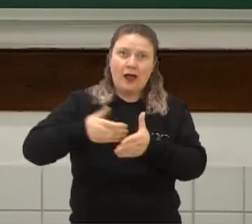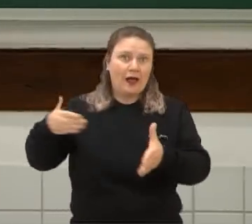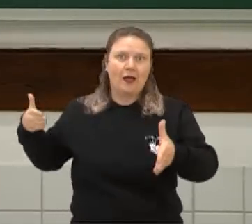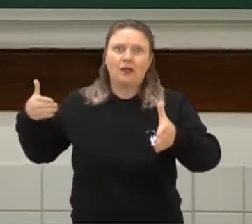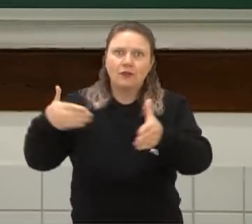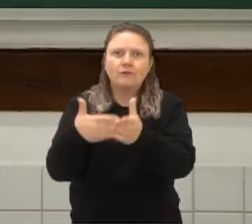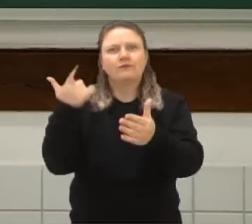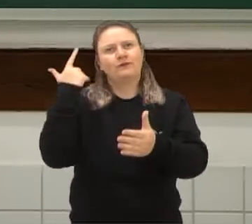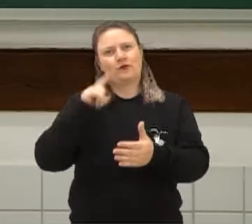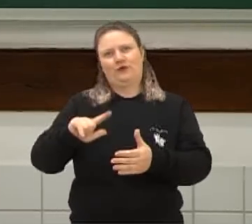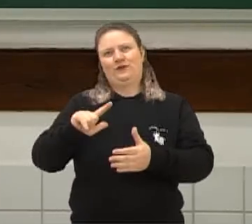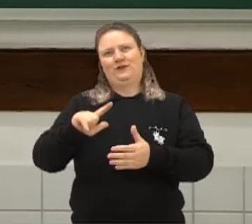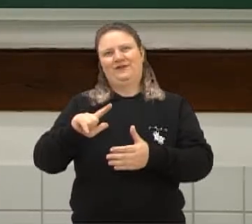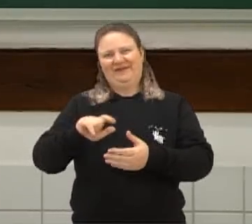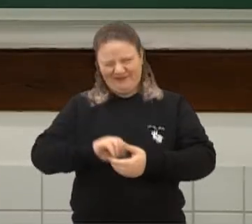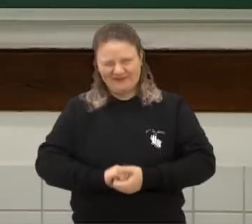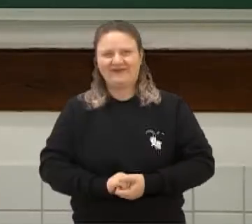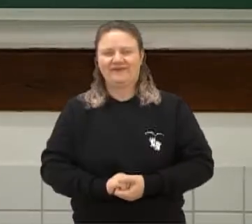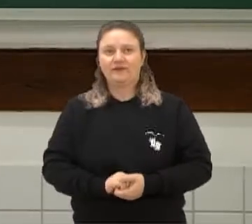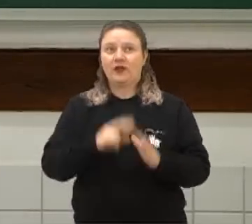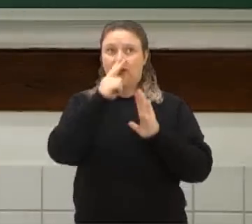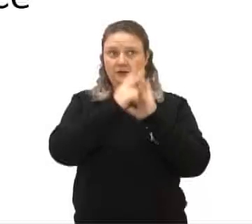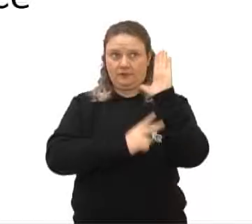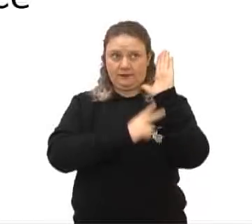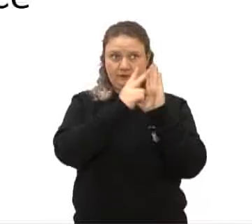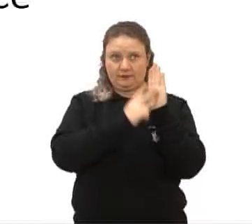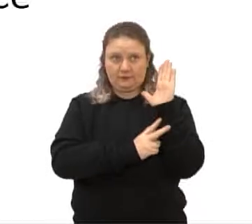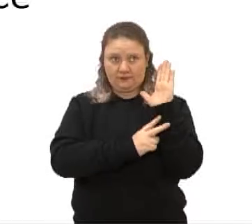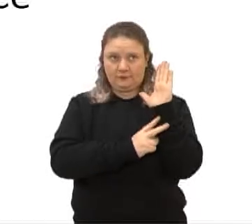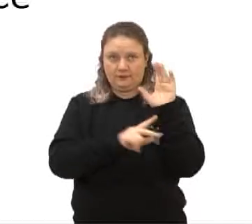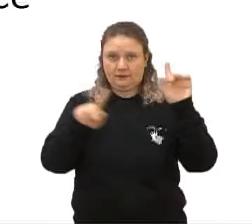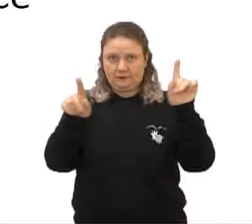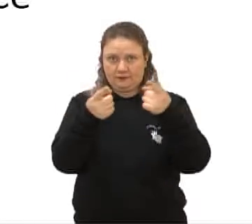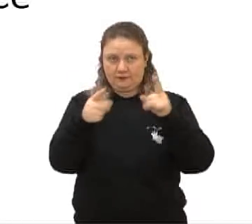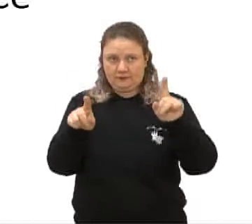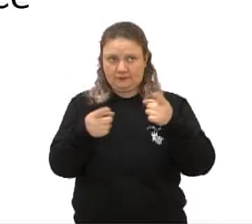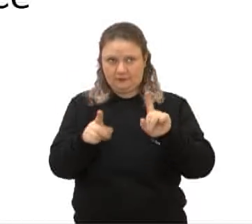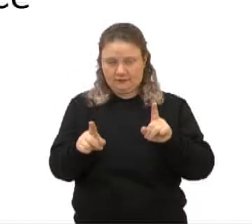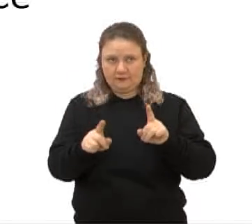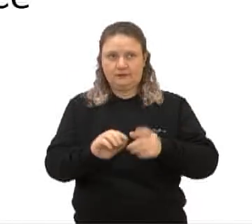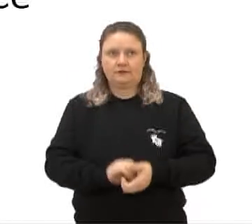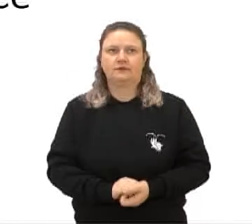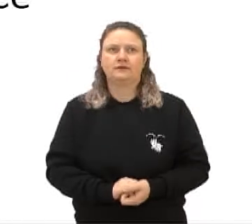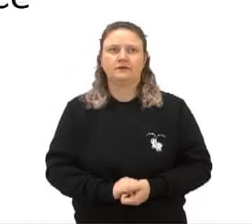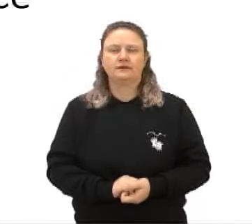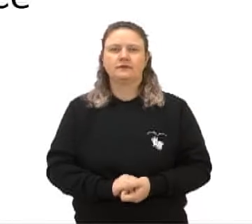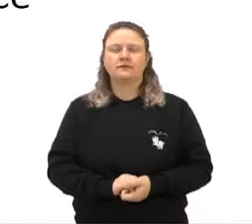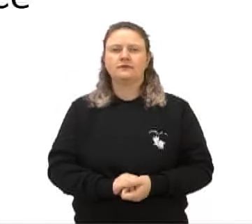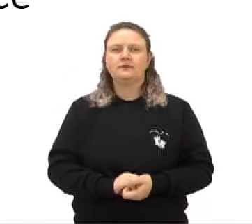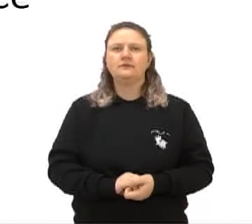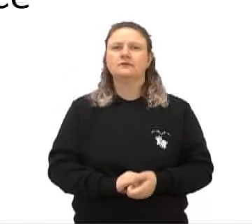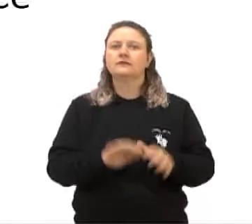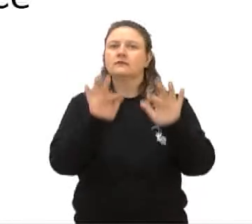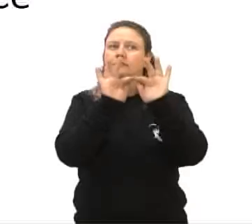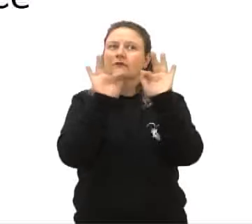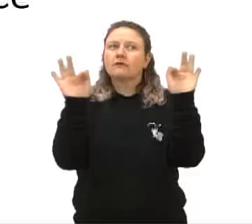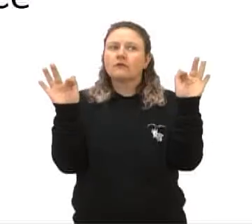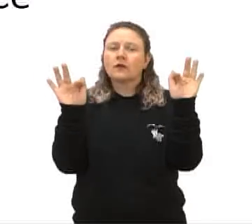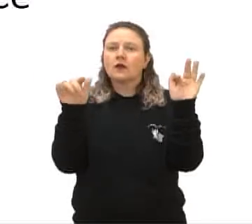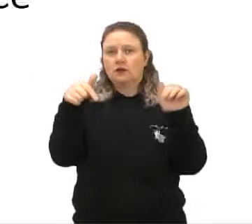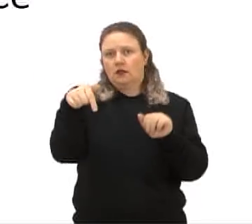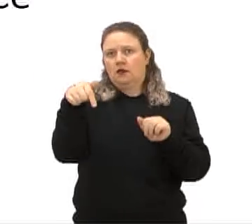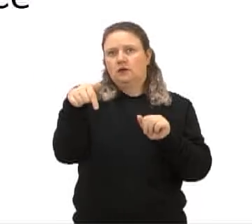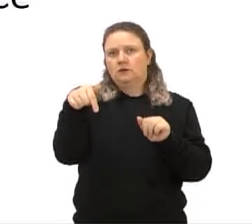bom. Então, vamos para a leitura da música. Complete the lyric with the present perfect tense. Então, nessa atividade